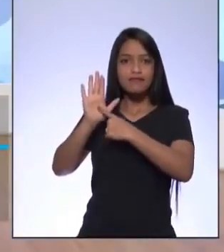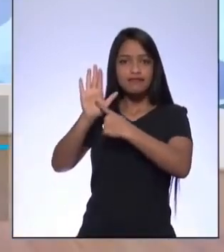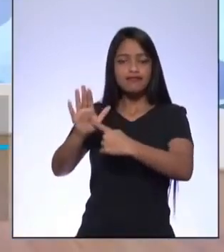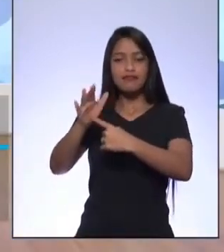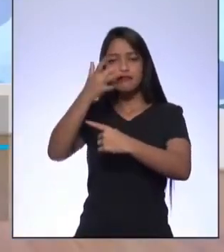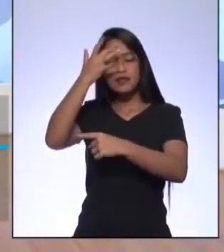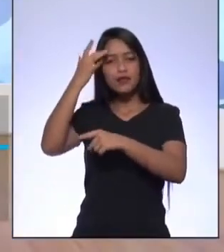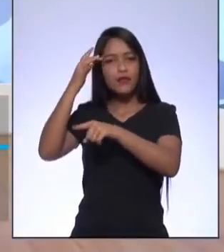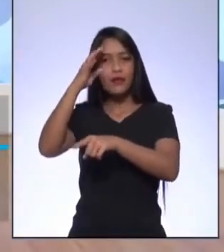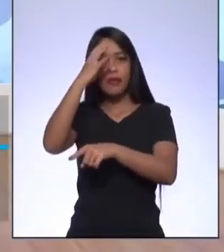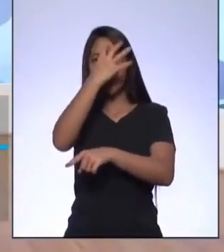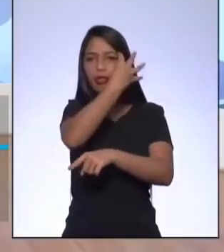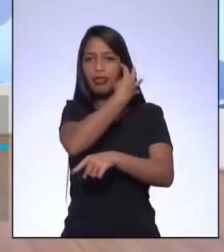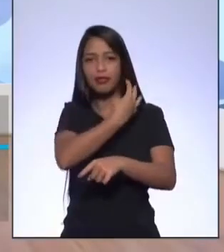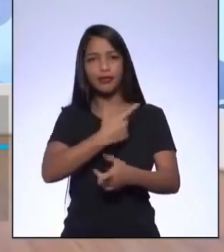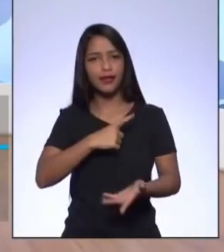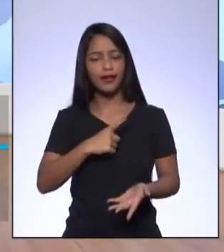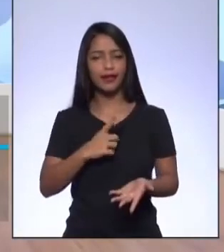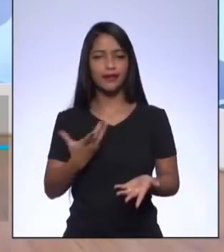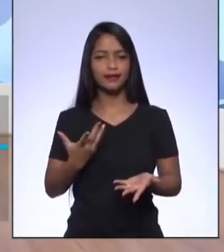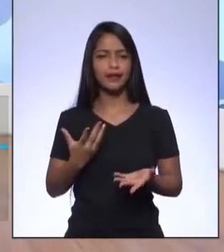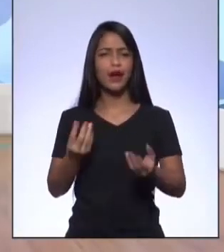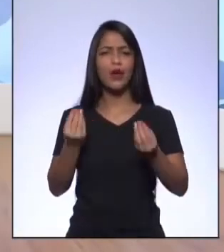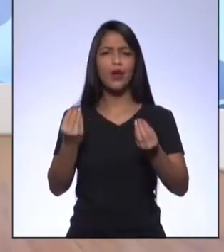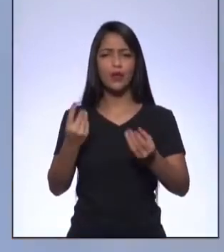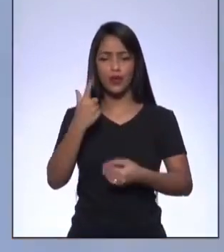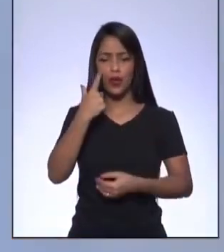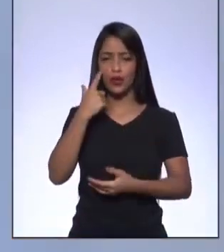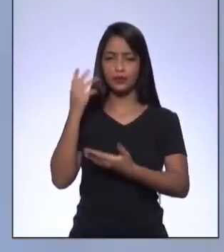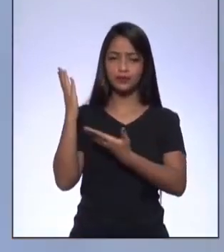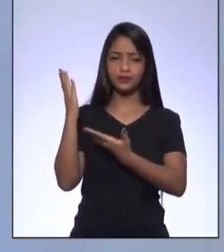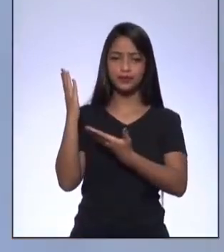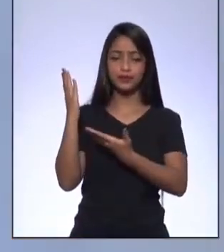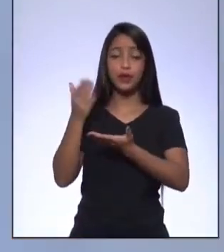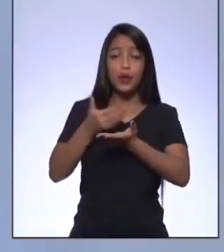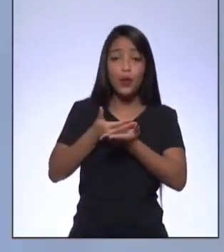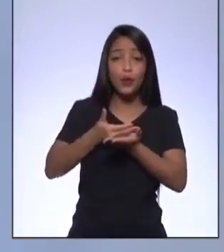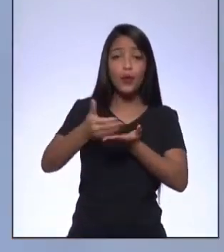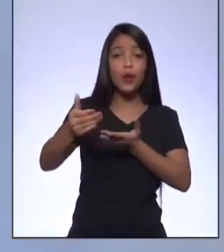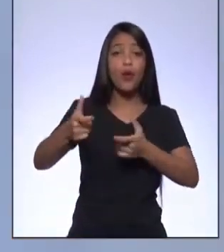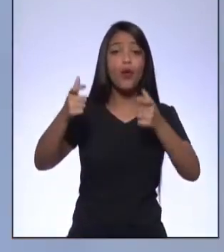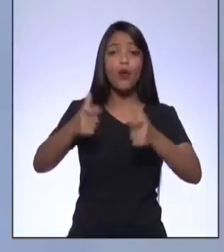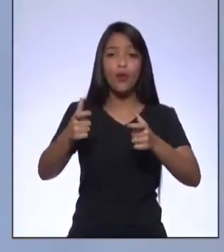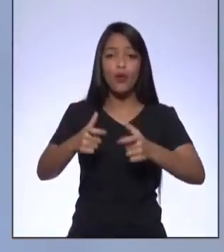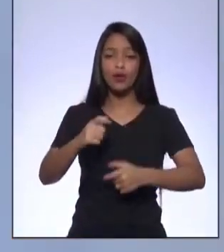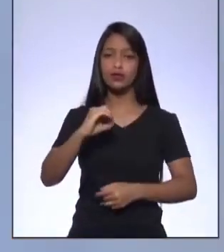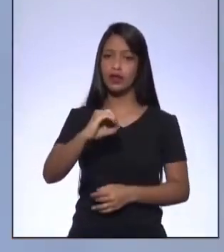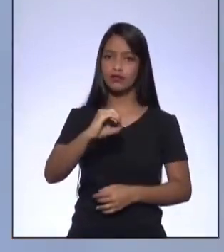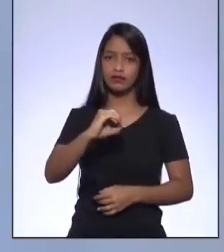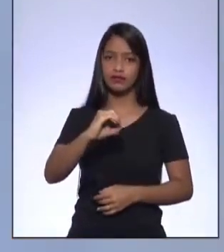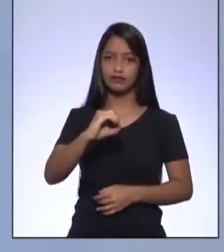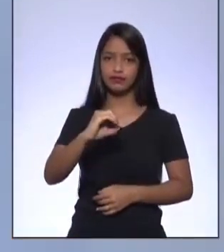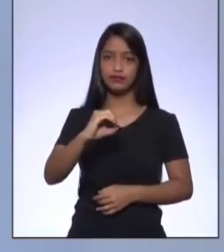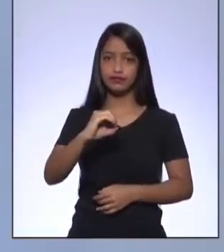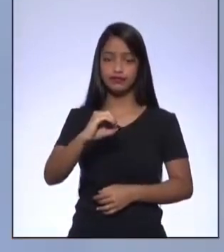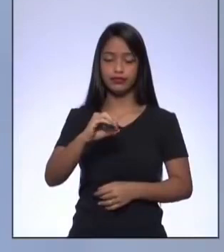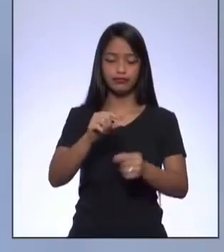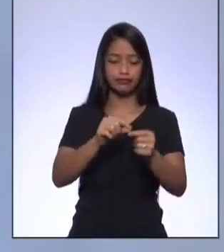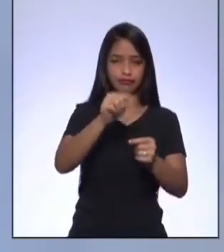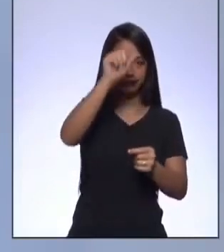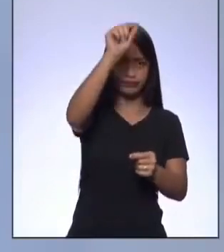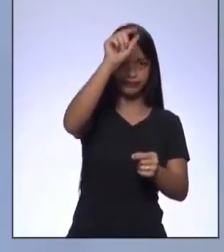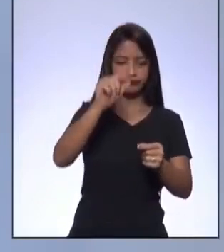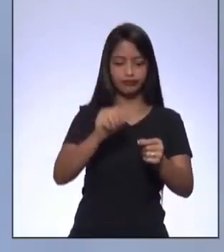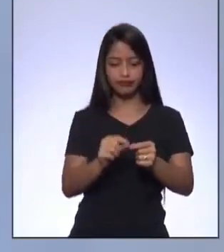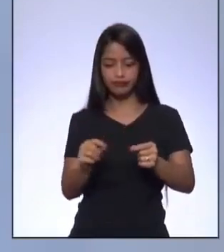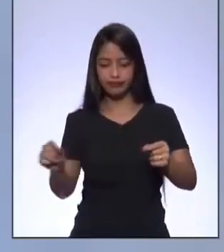Então, aqui, ó, o que a gente vai fazer? A origem do sistema cartesiano é o zero. Temos dois eixos de referência. O